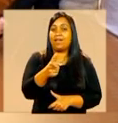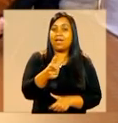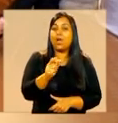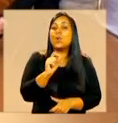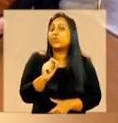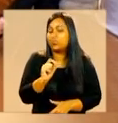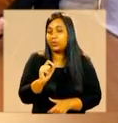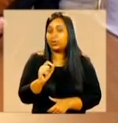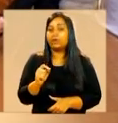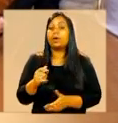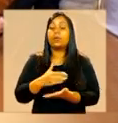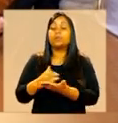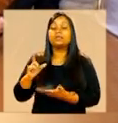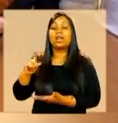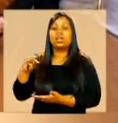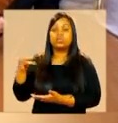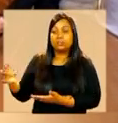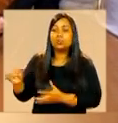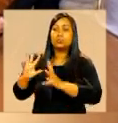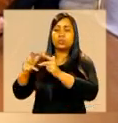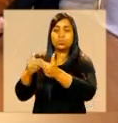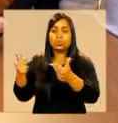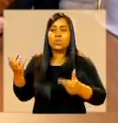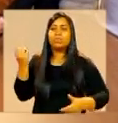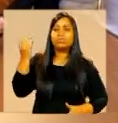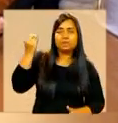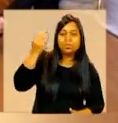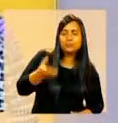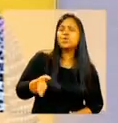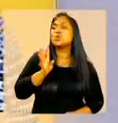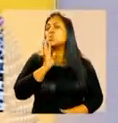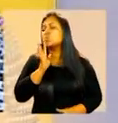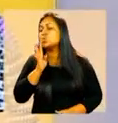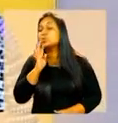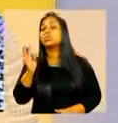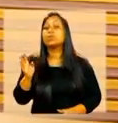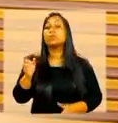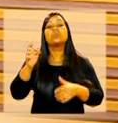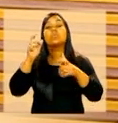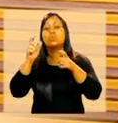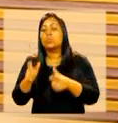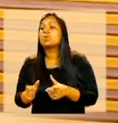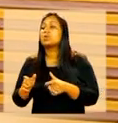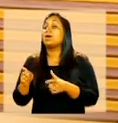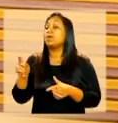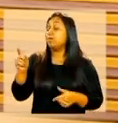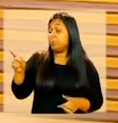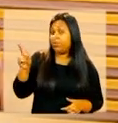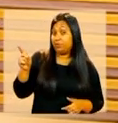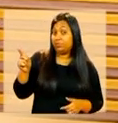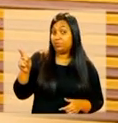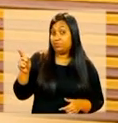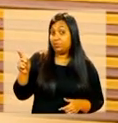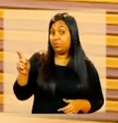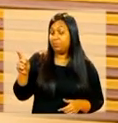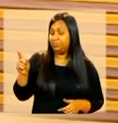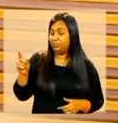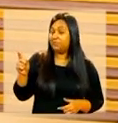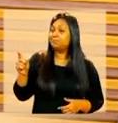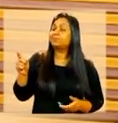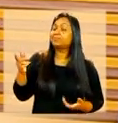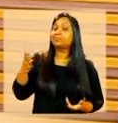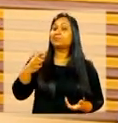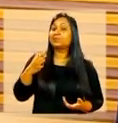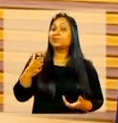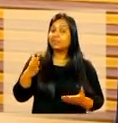Vamos começar pela Letícia. Letícia, por tudo que você já viajou aí, já conheceu, tem algum destino que você... Qual que é o próximo, né, que você já